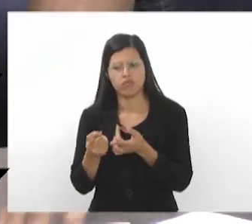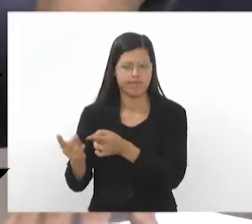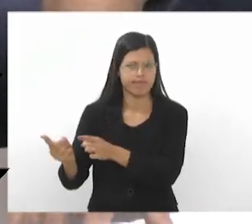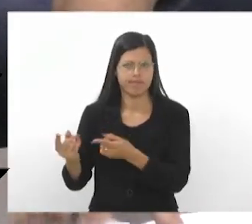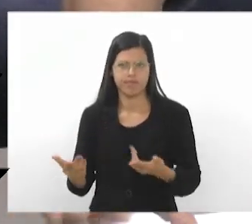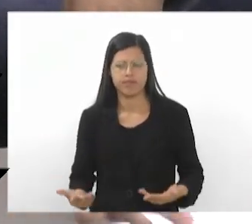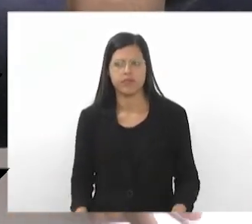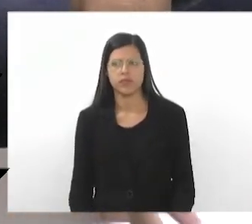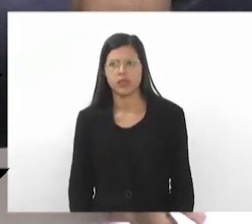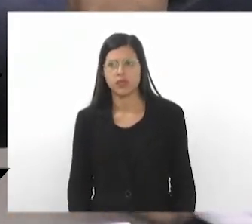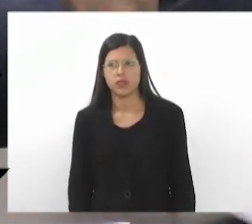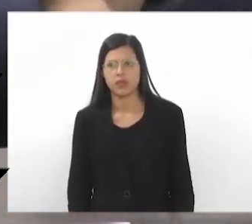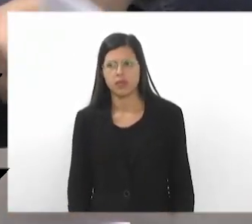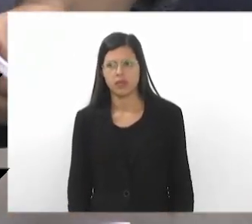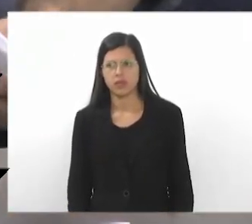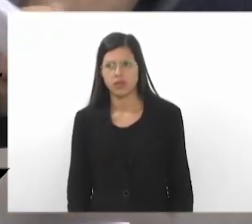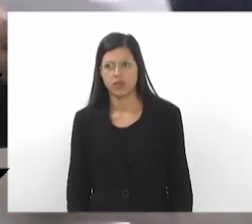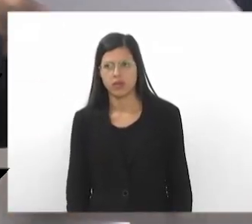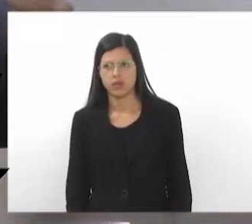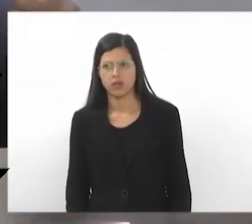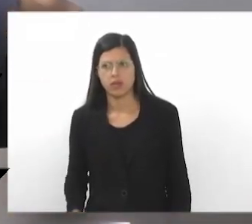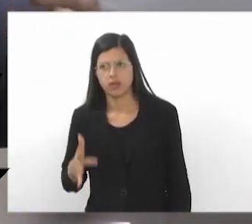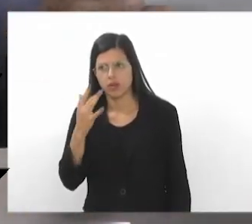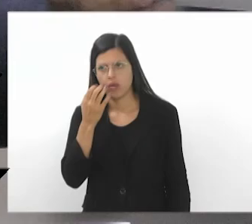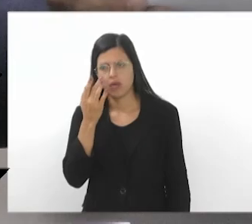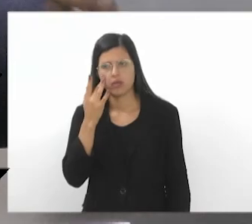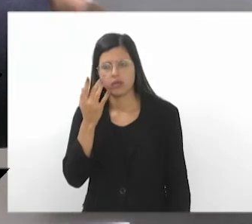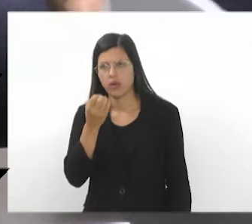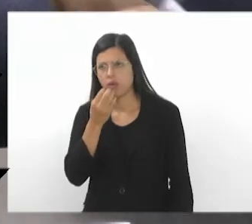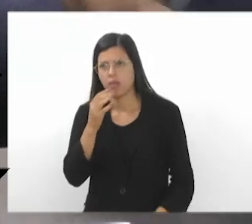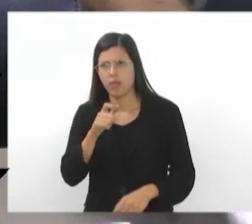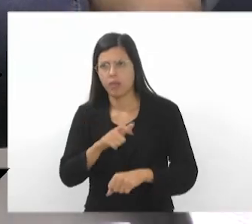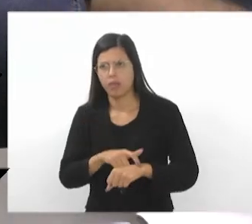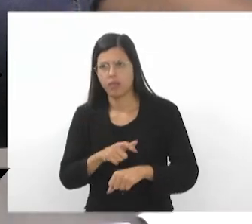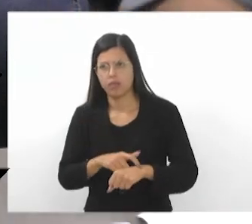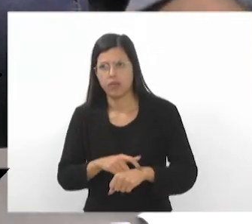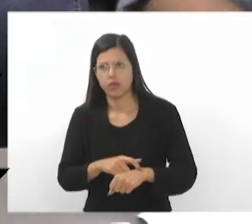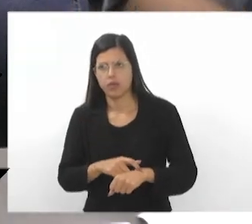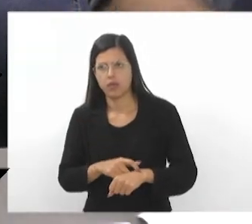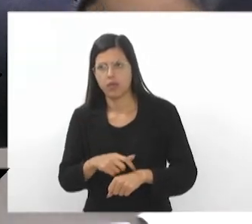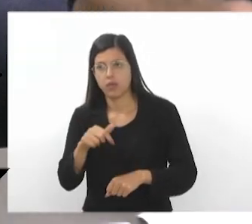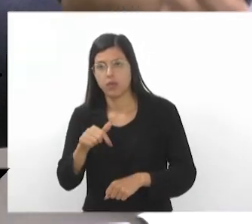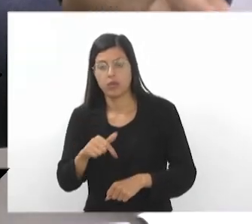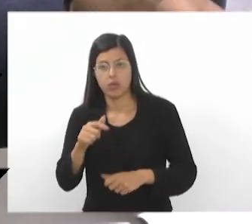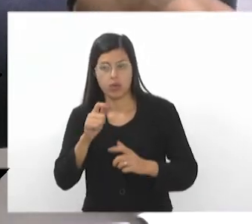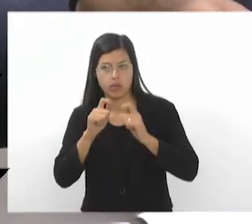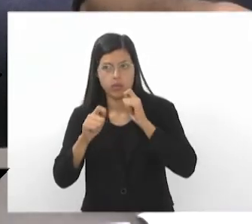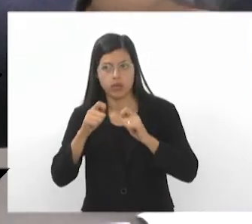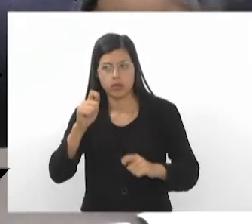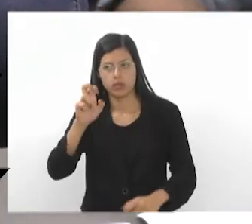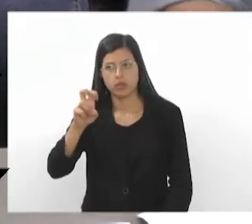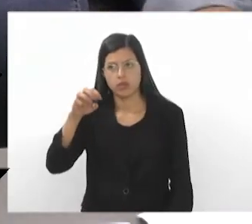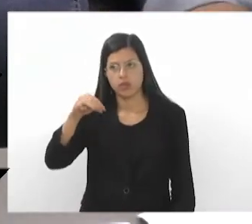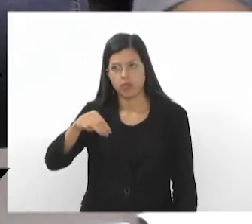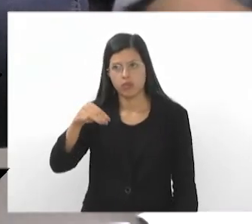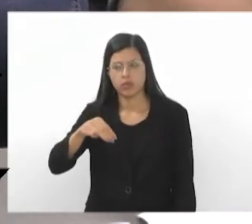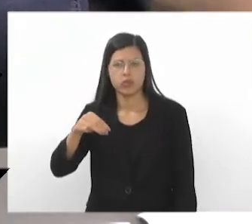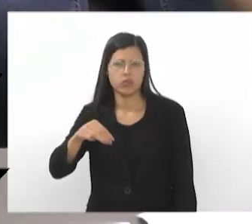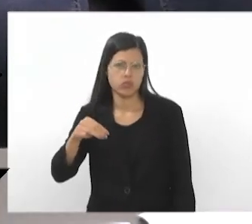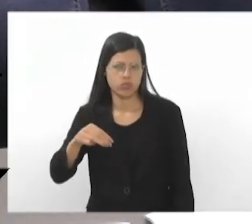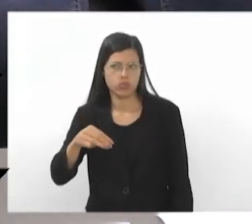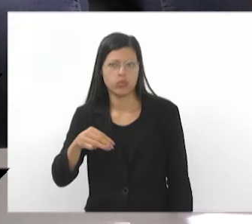Se Vossa Excelência, eu acho que é um bom momento. Eu estou vendo agora, a matéria teve 5 minutos e meio e se discutiu muito a questão da